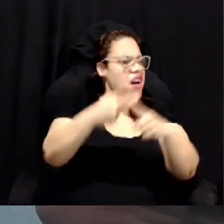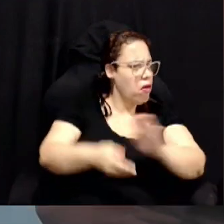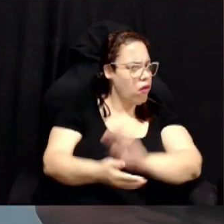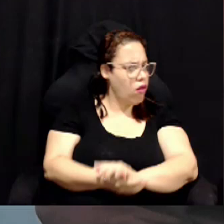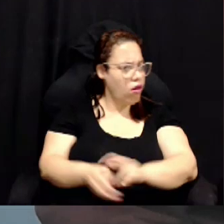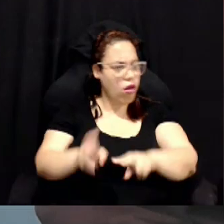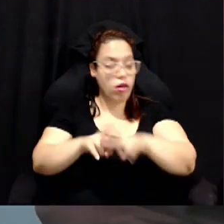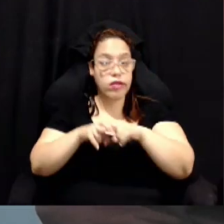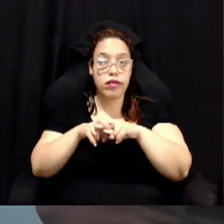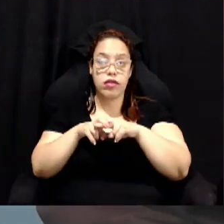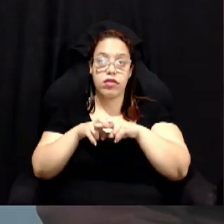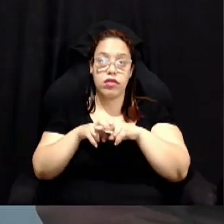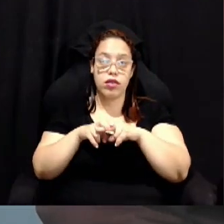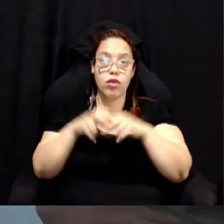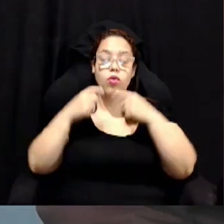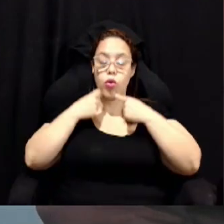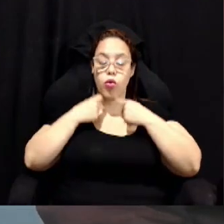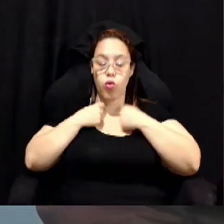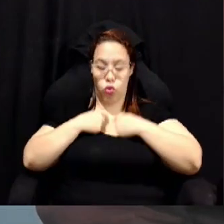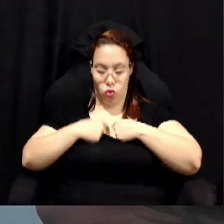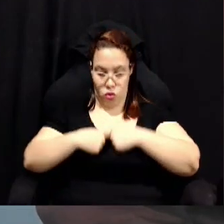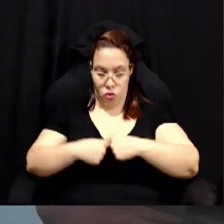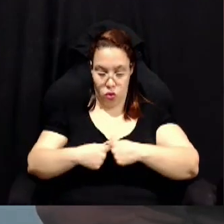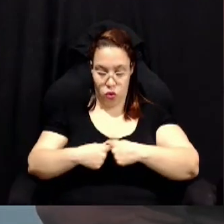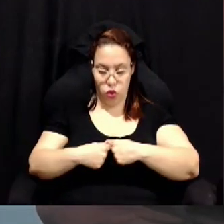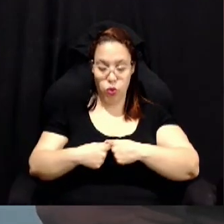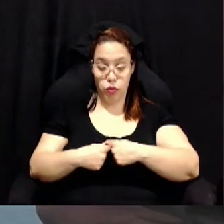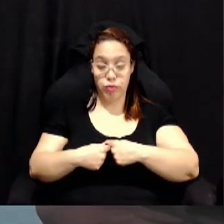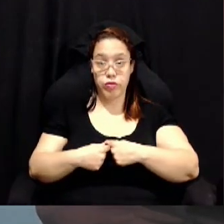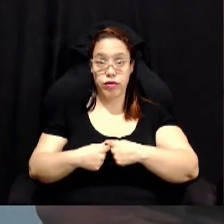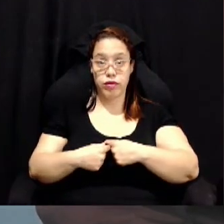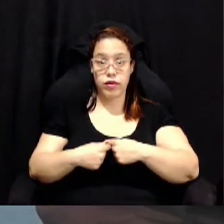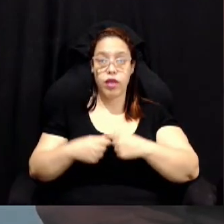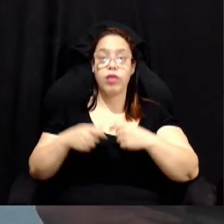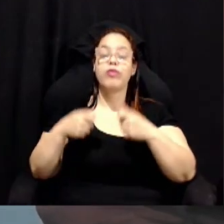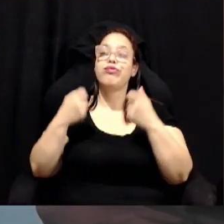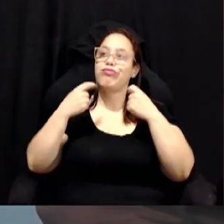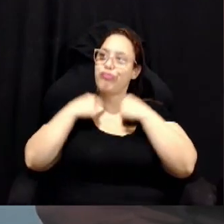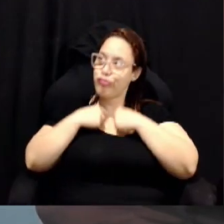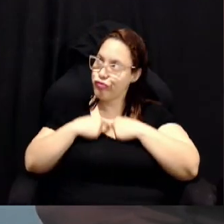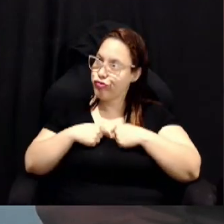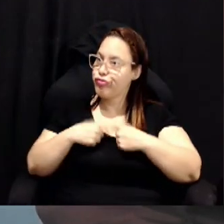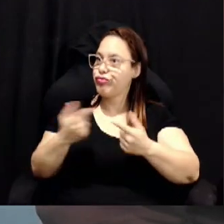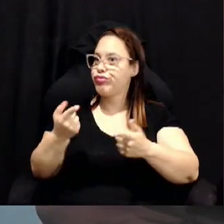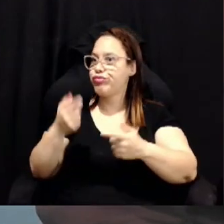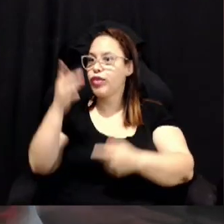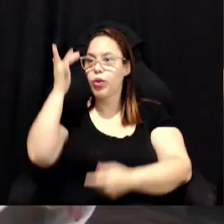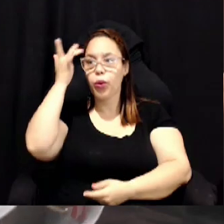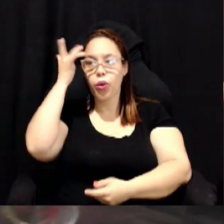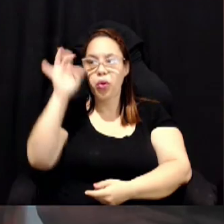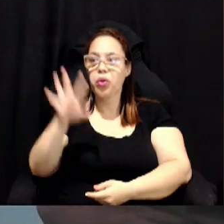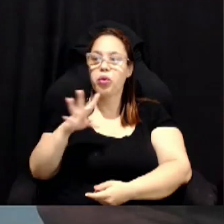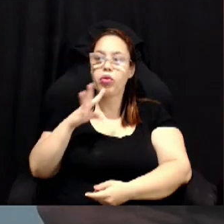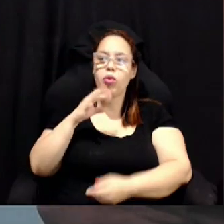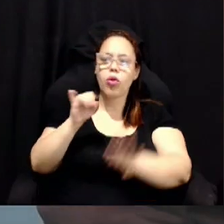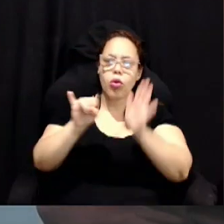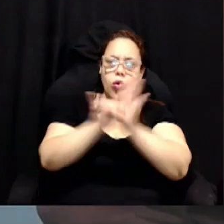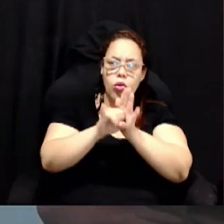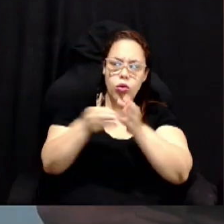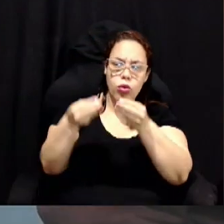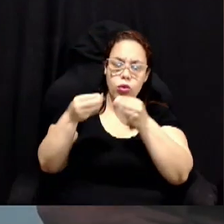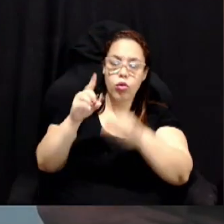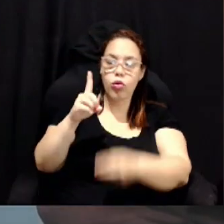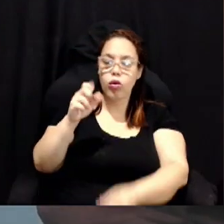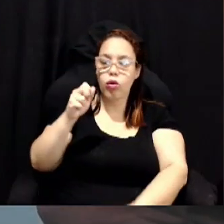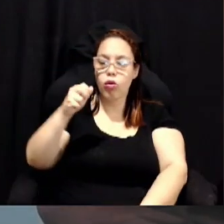a questão dos cordões. Às vezes as pessoas, ainda mesmo com o cordão, a pessoa ainda não consegue identificar, como a Dani falou,